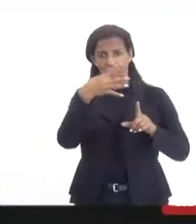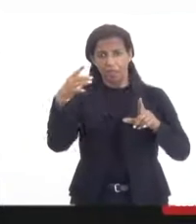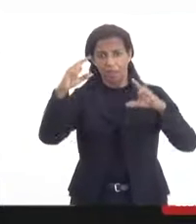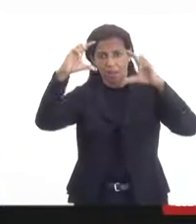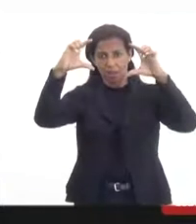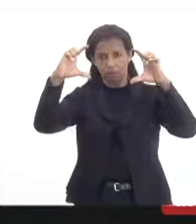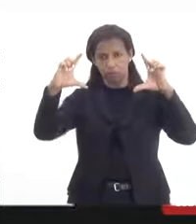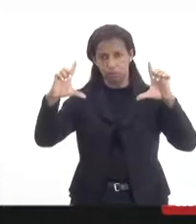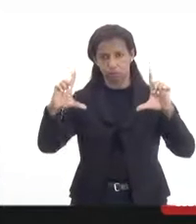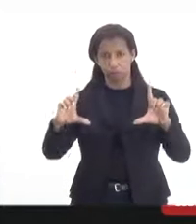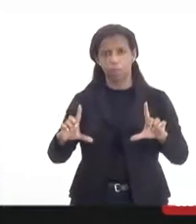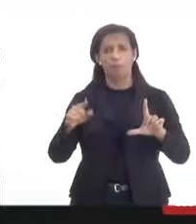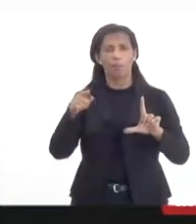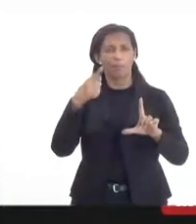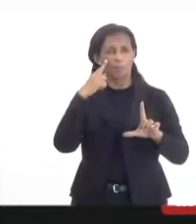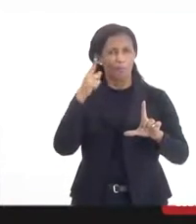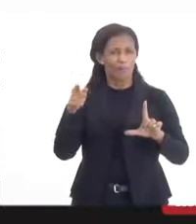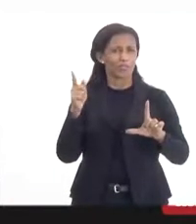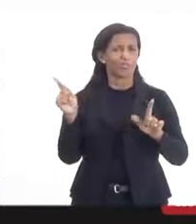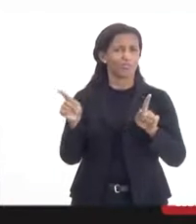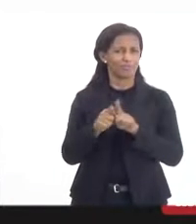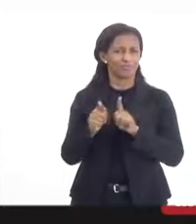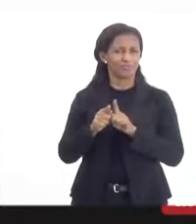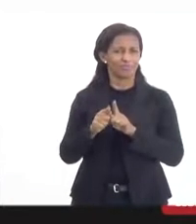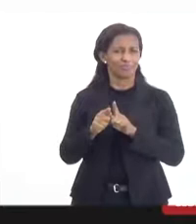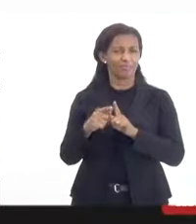remeteram, inclusive, a avaliações da mais alta